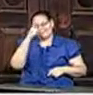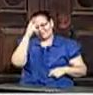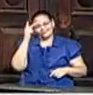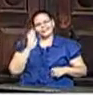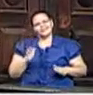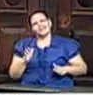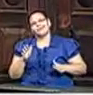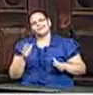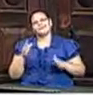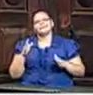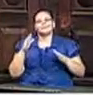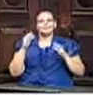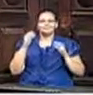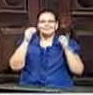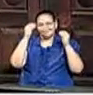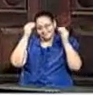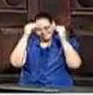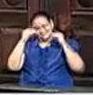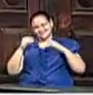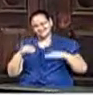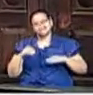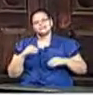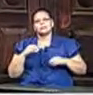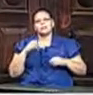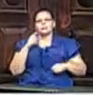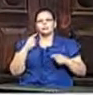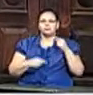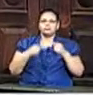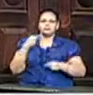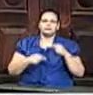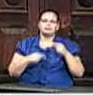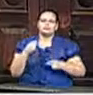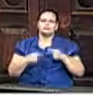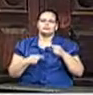desiludido com a política, com os políticos